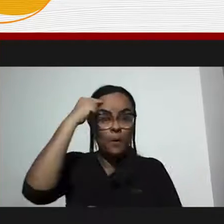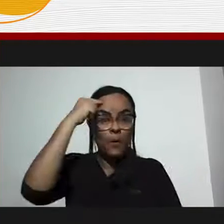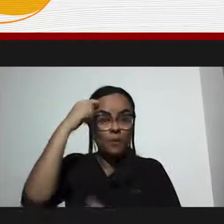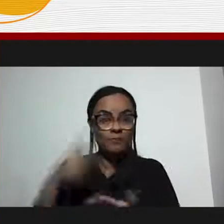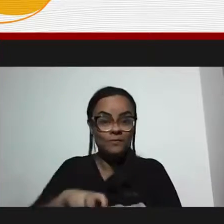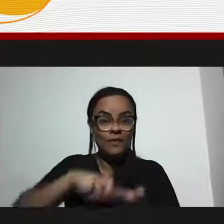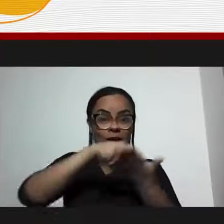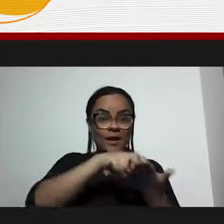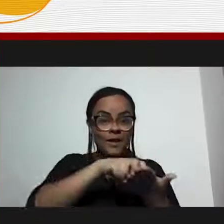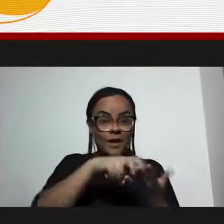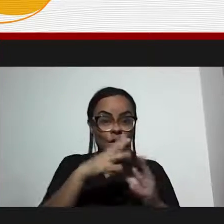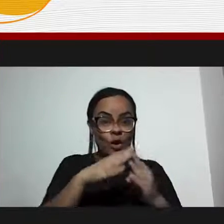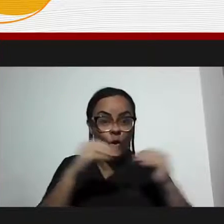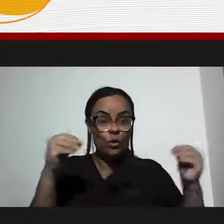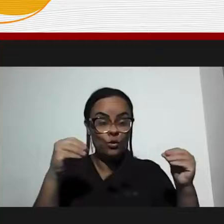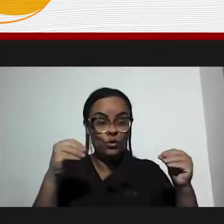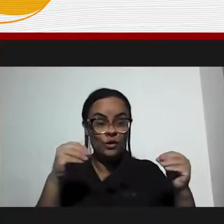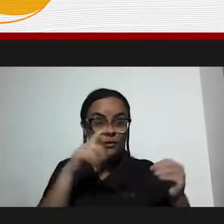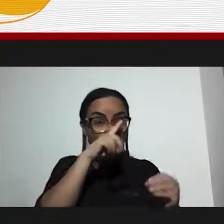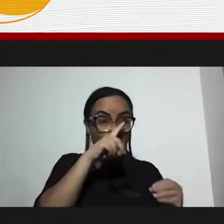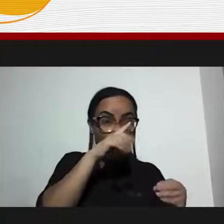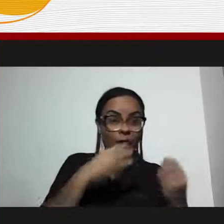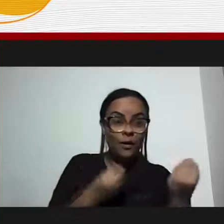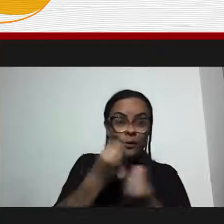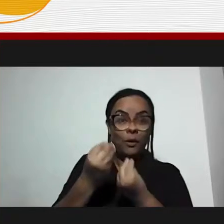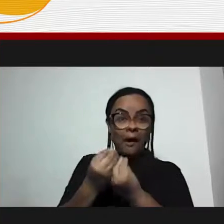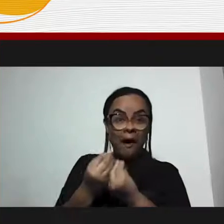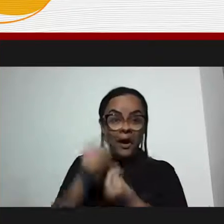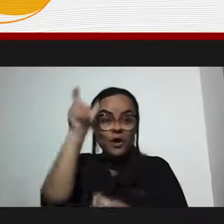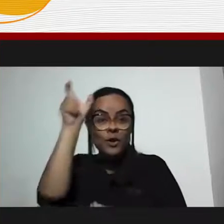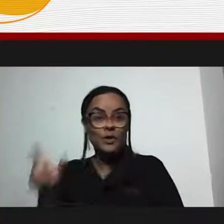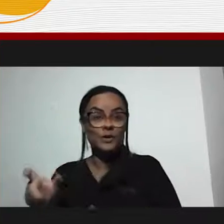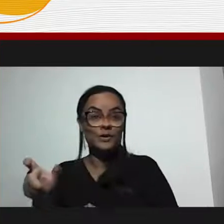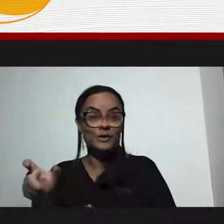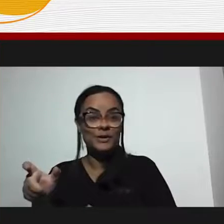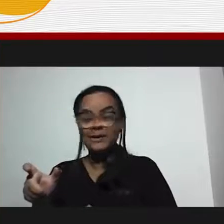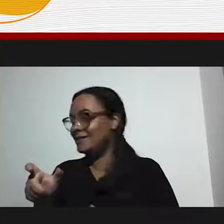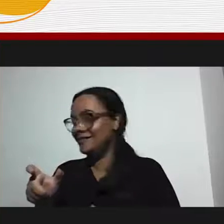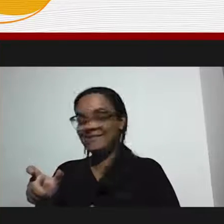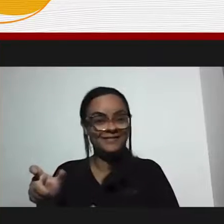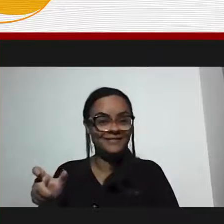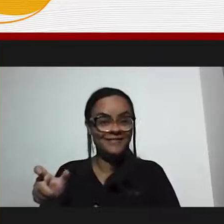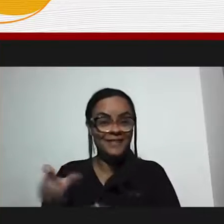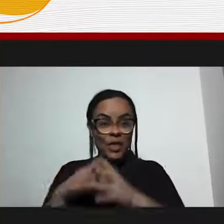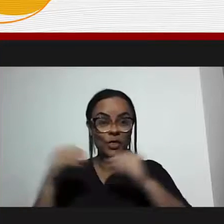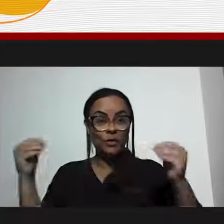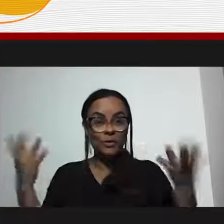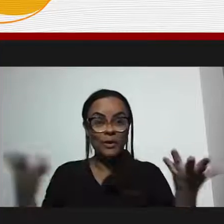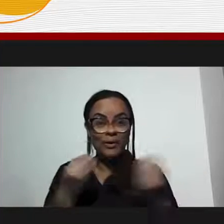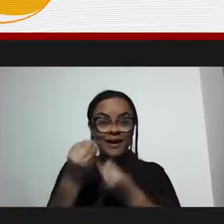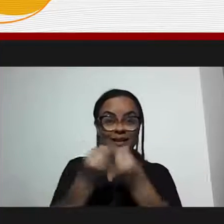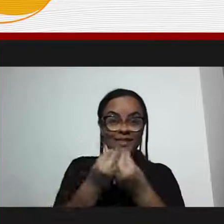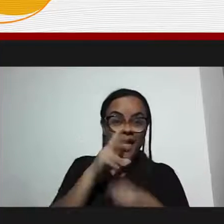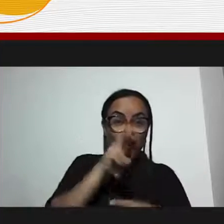de rodas dos caras tem mais cuidado que Clodoaldo Silva. Essa é uma das histórias.